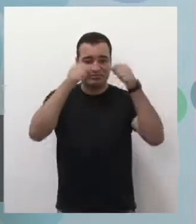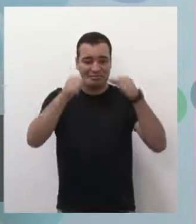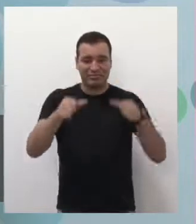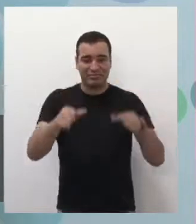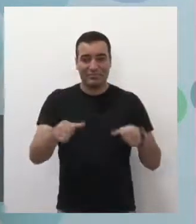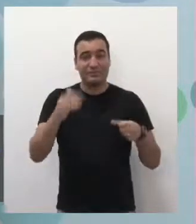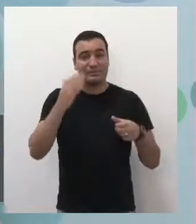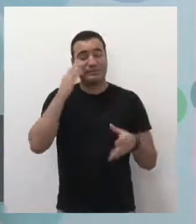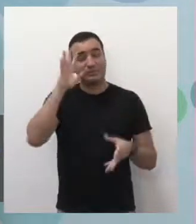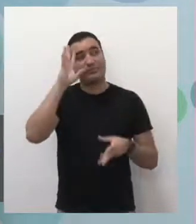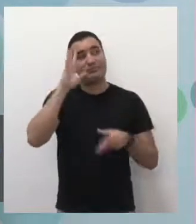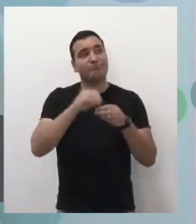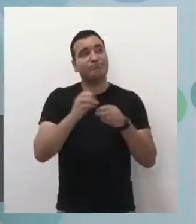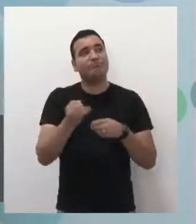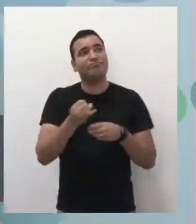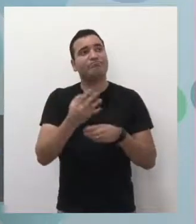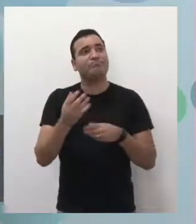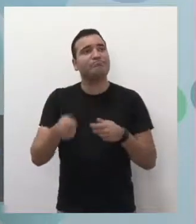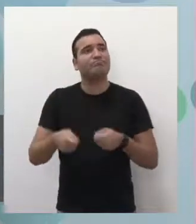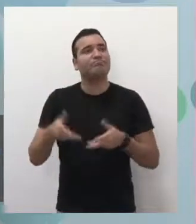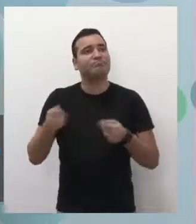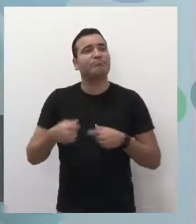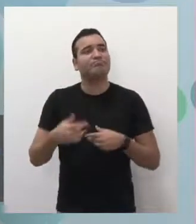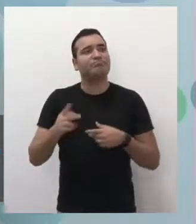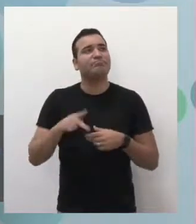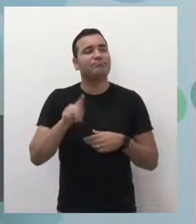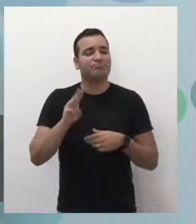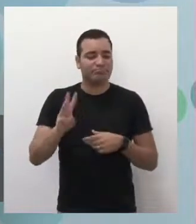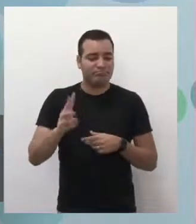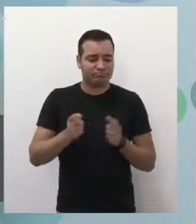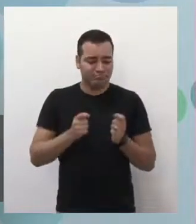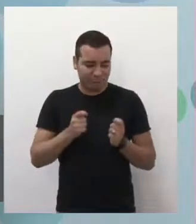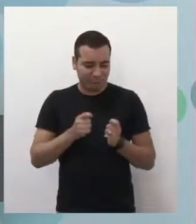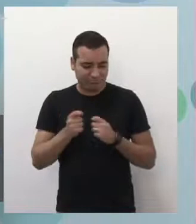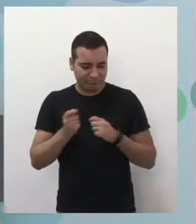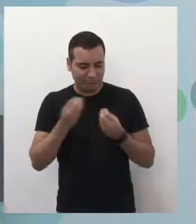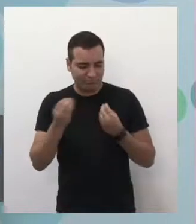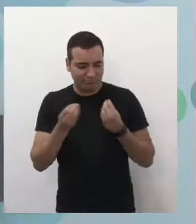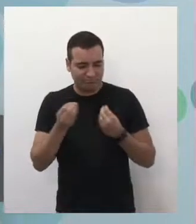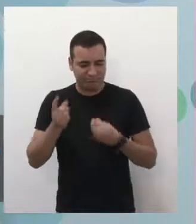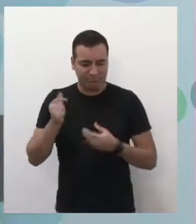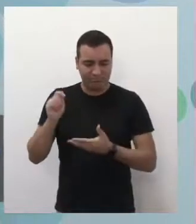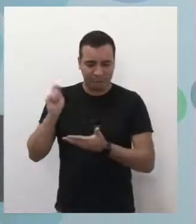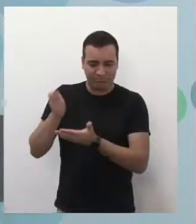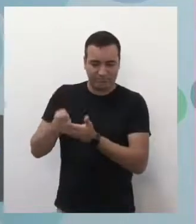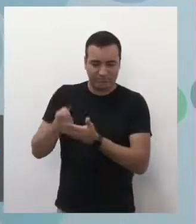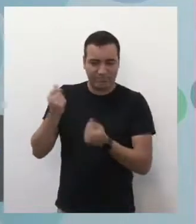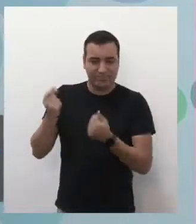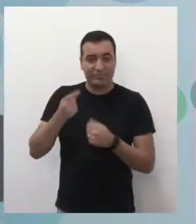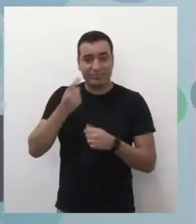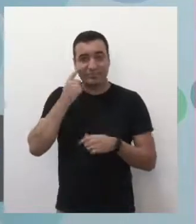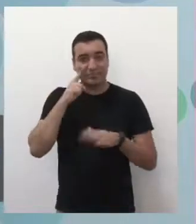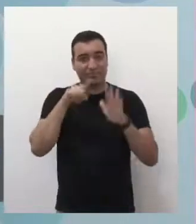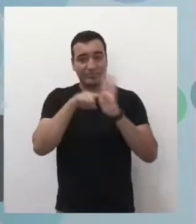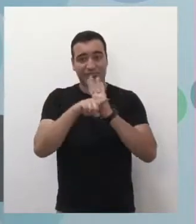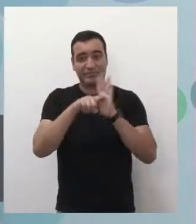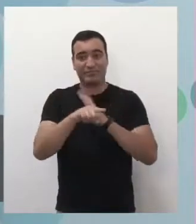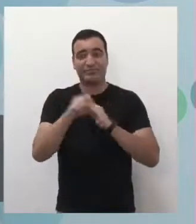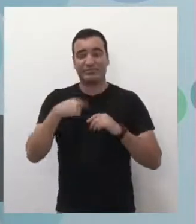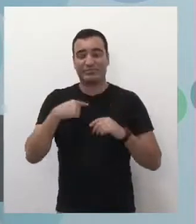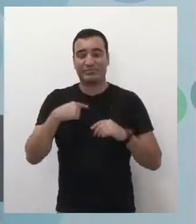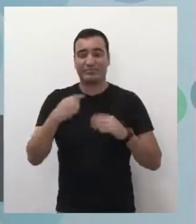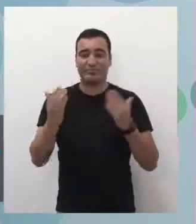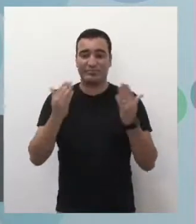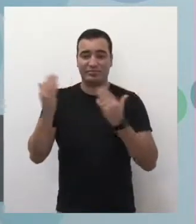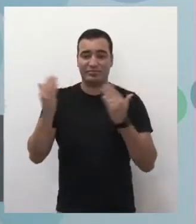que permitem que você consiga fazer aí alguma análise de consumo e tal, e quanto que isso vai dar de grana. Aqui eu só coloquei em comparação